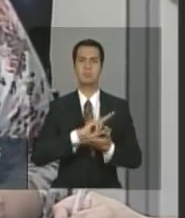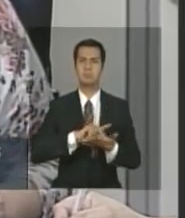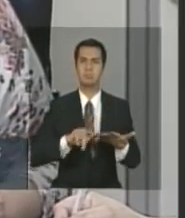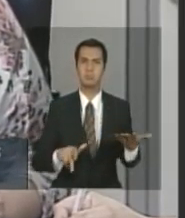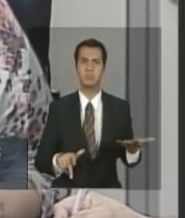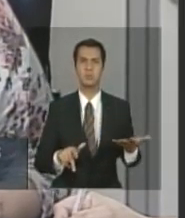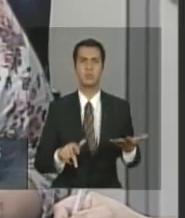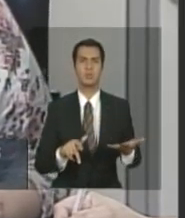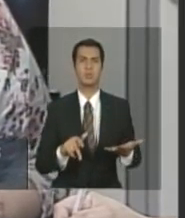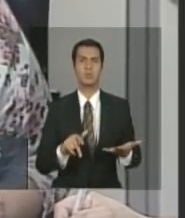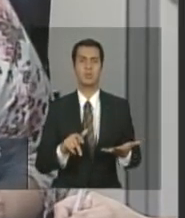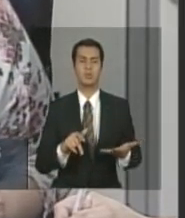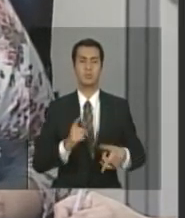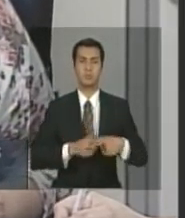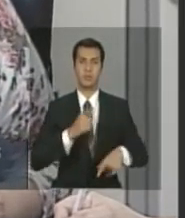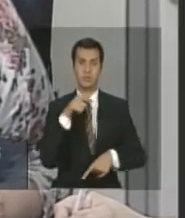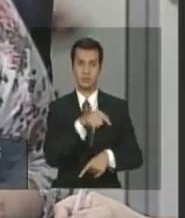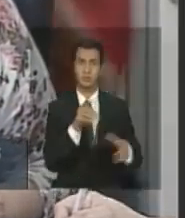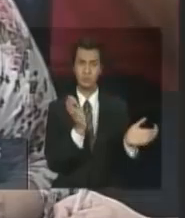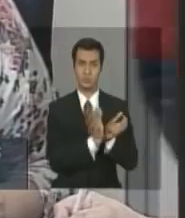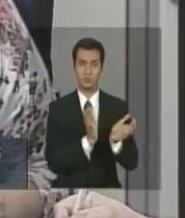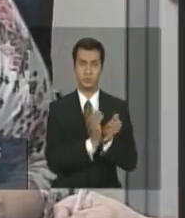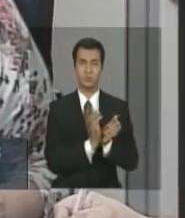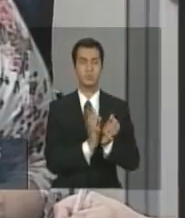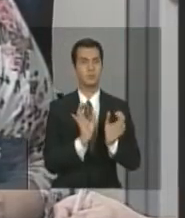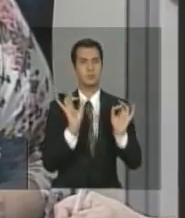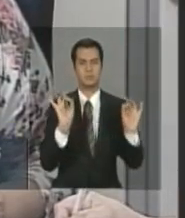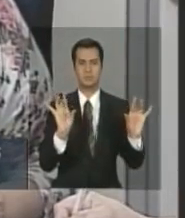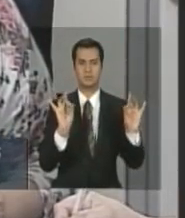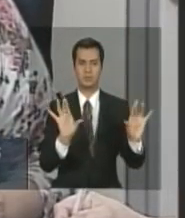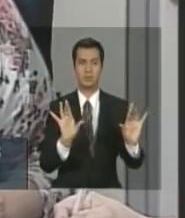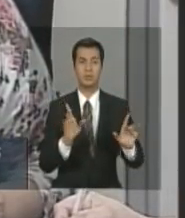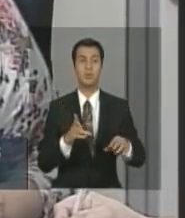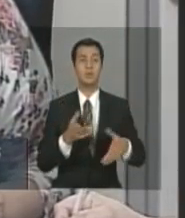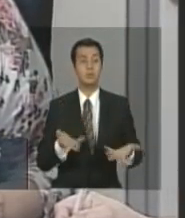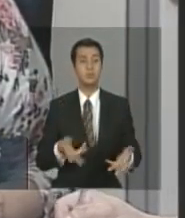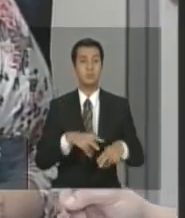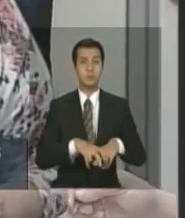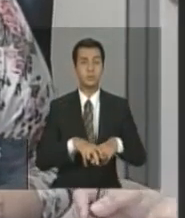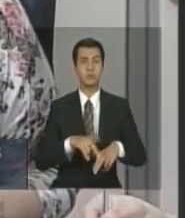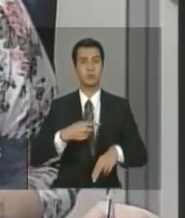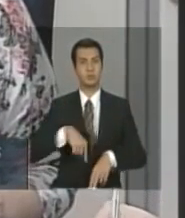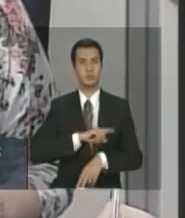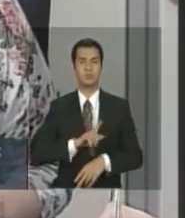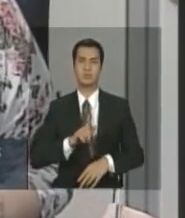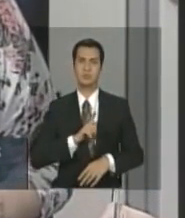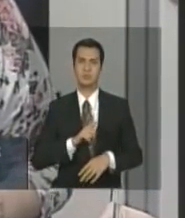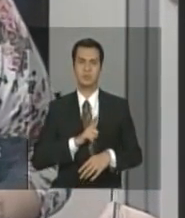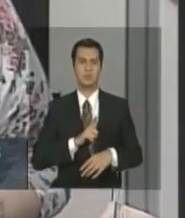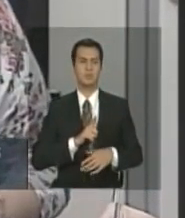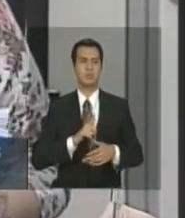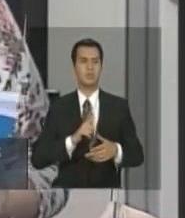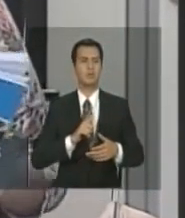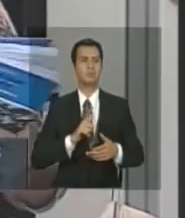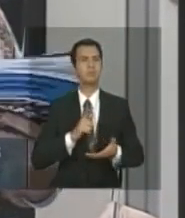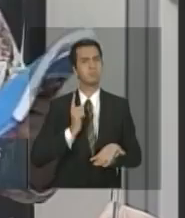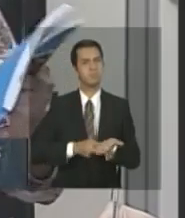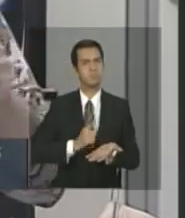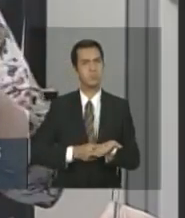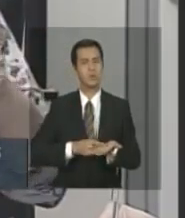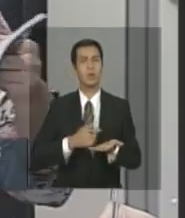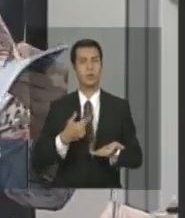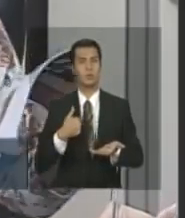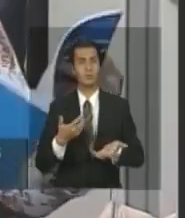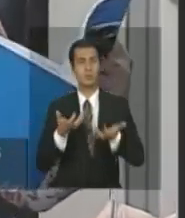diferenciadas das crianças e, portanto, nós temos um enorme acordo e achamos muito importante